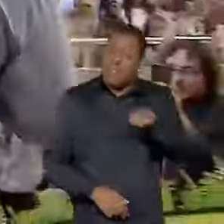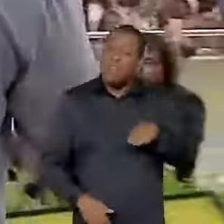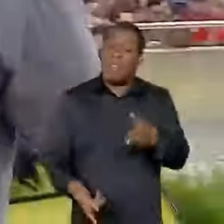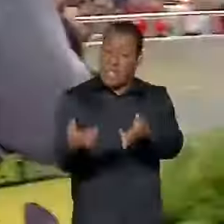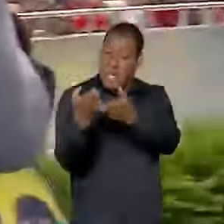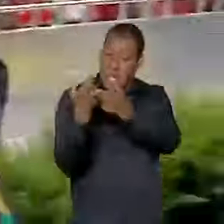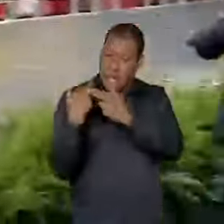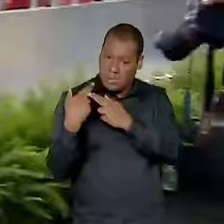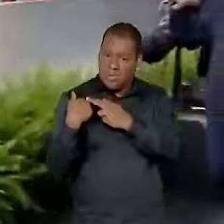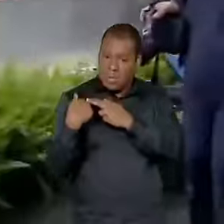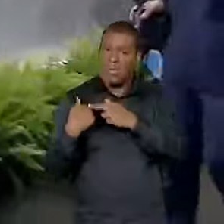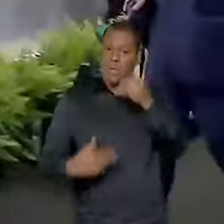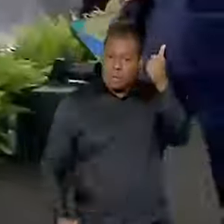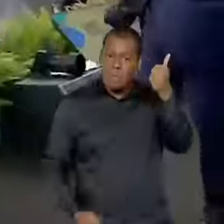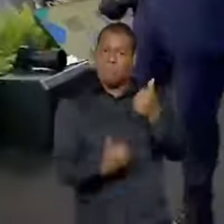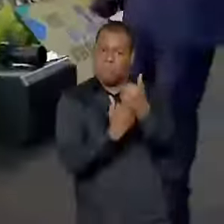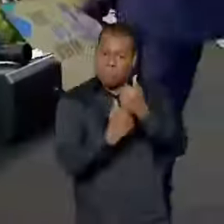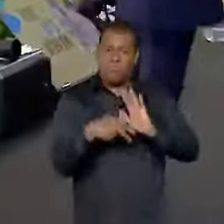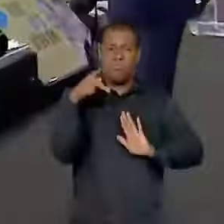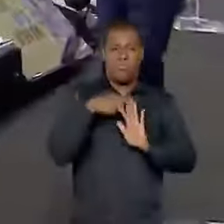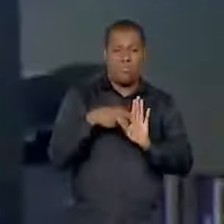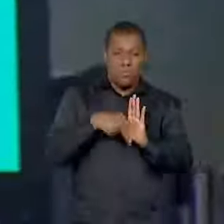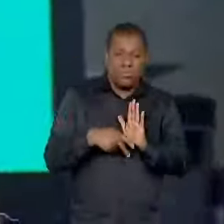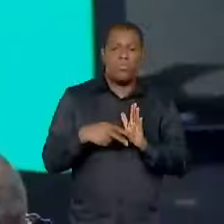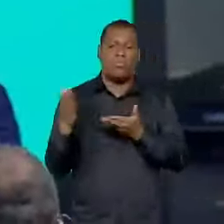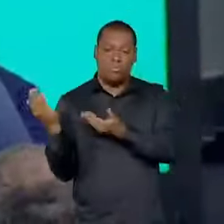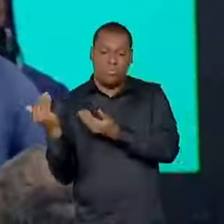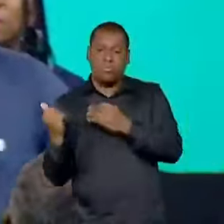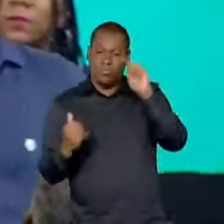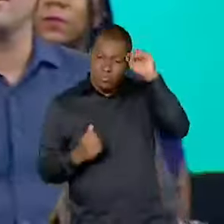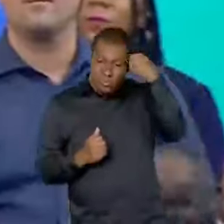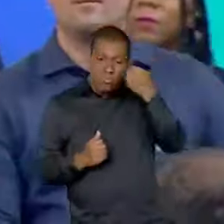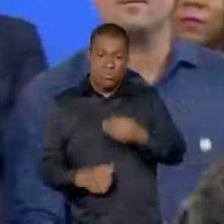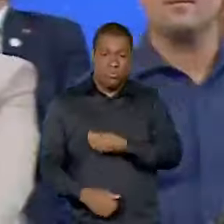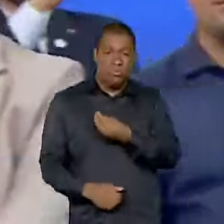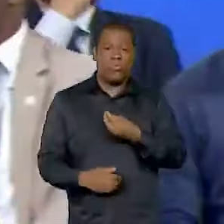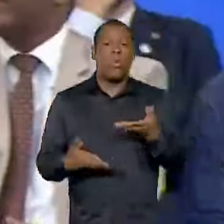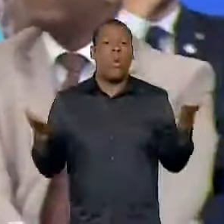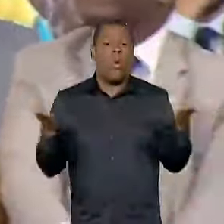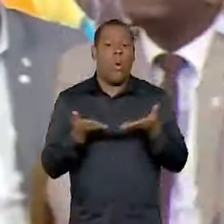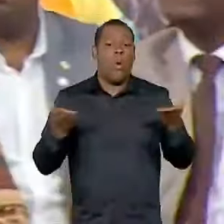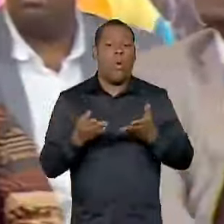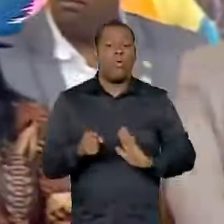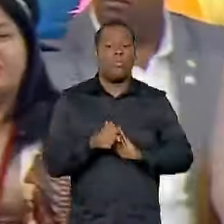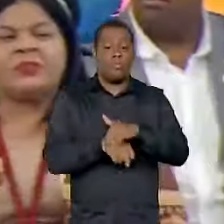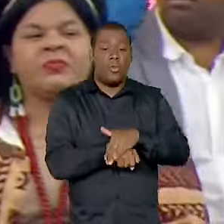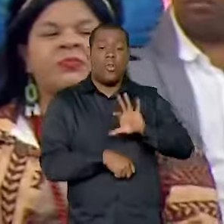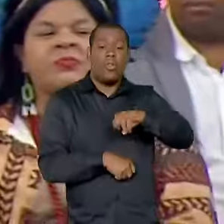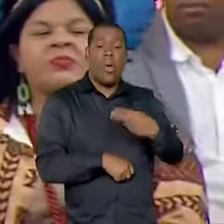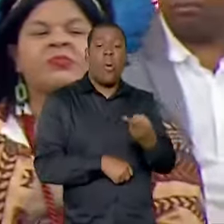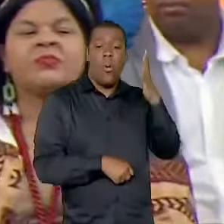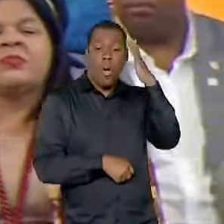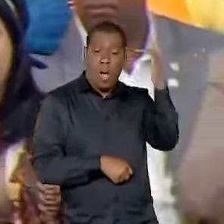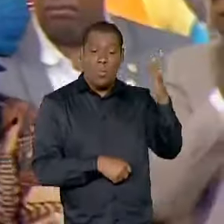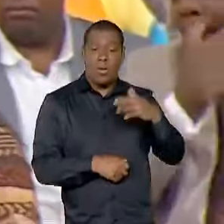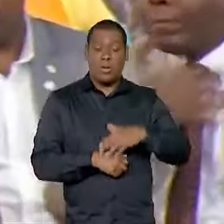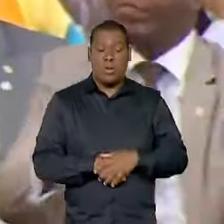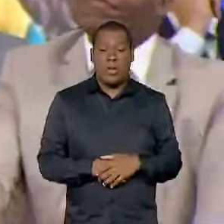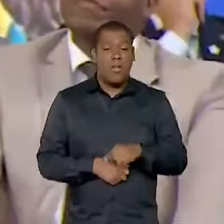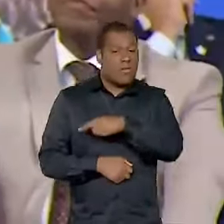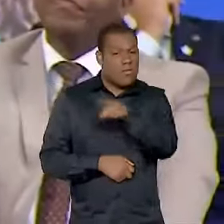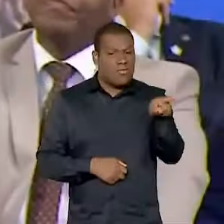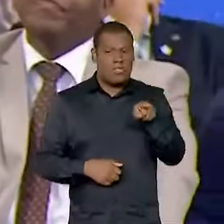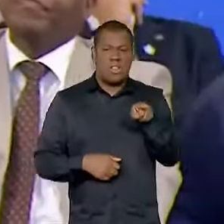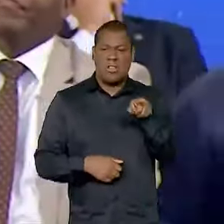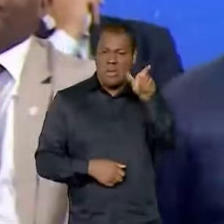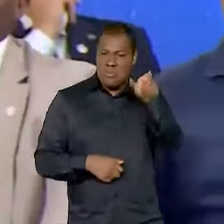fazer esse programa dar certo. Quando hoje à noite ou amanhã qualquer um de